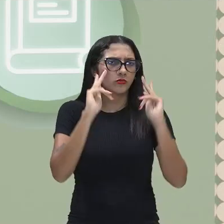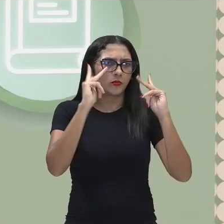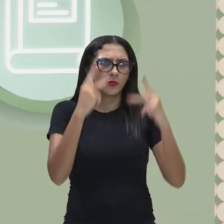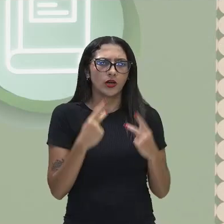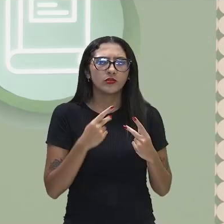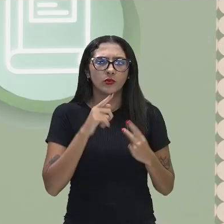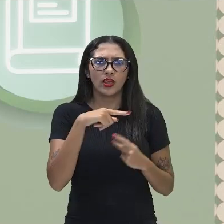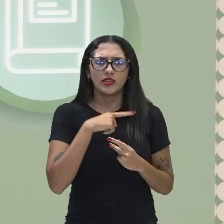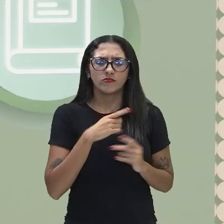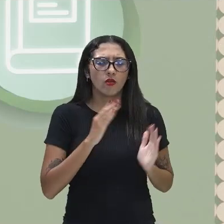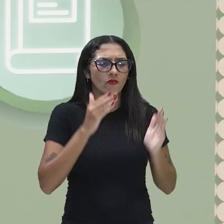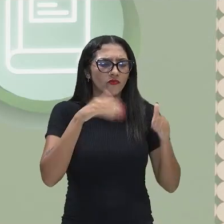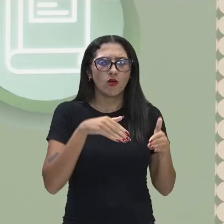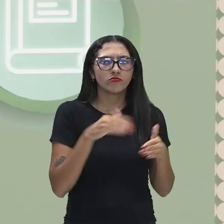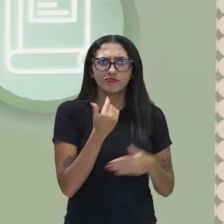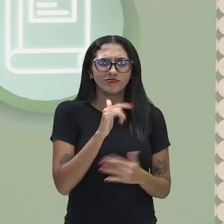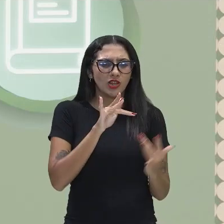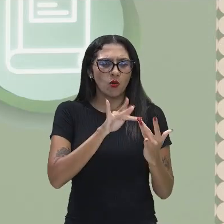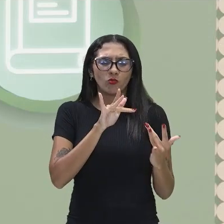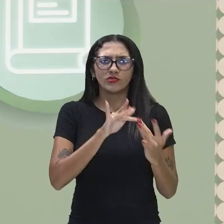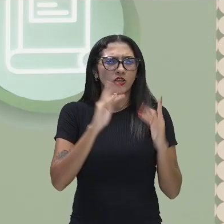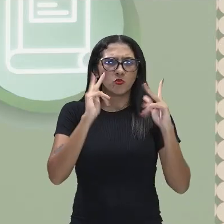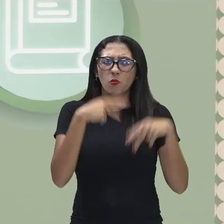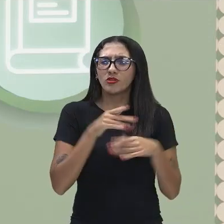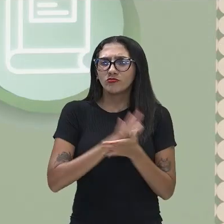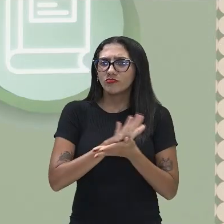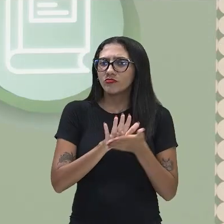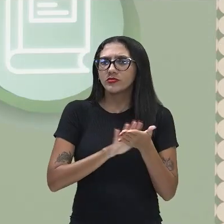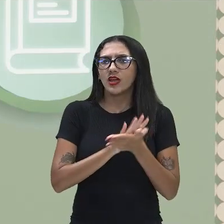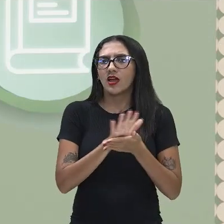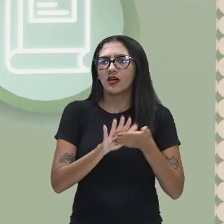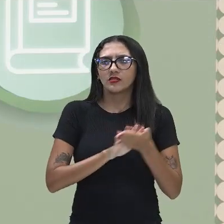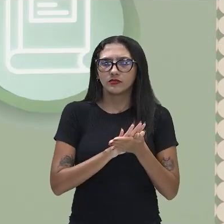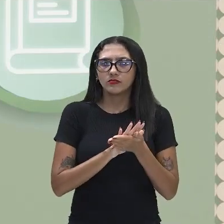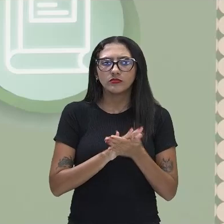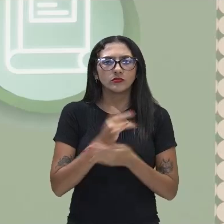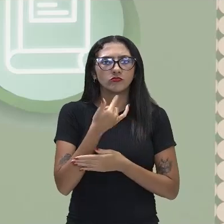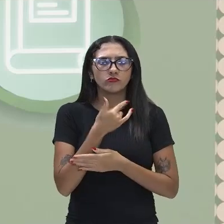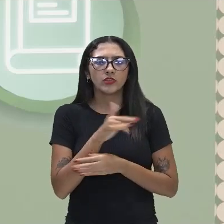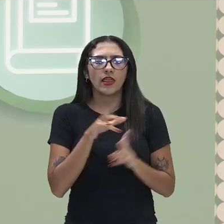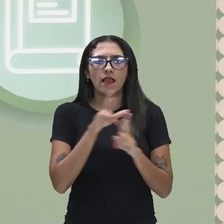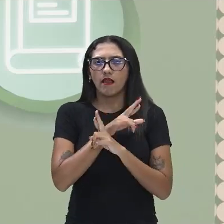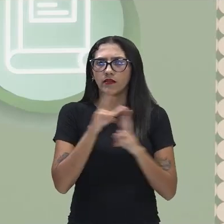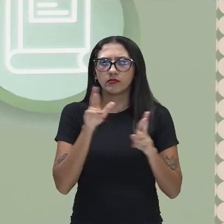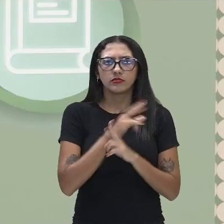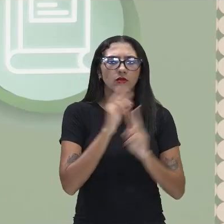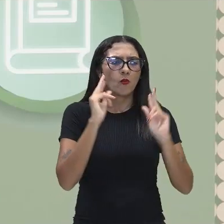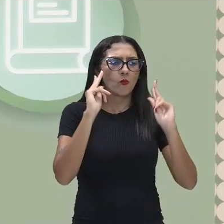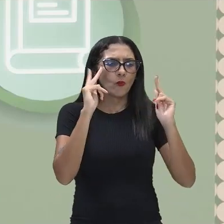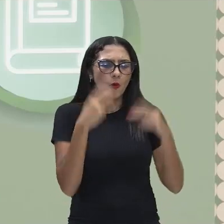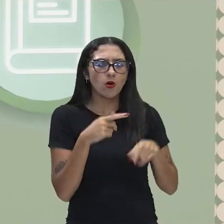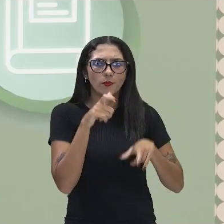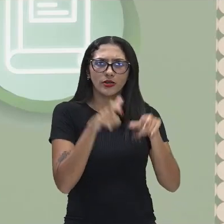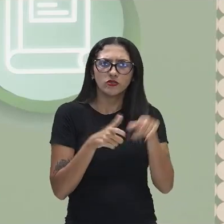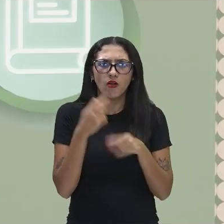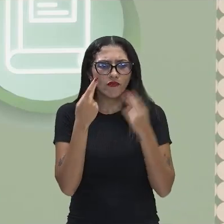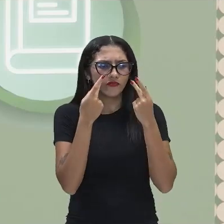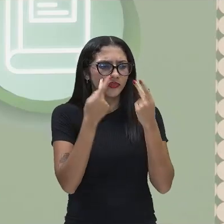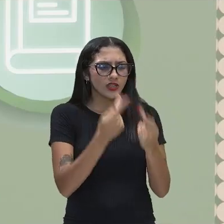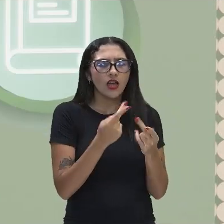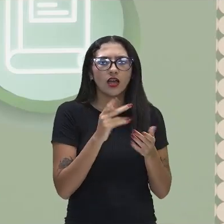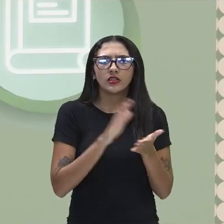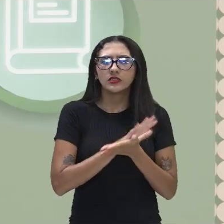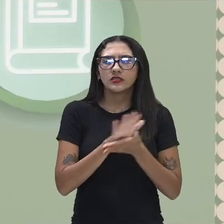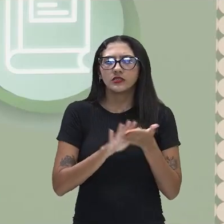proteção integral dessas áreas naturais, sem interferência do homem de forma significativa.